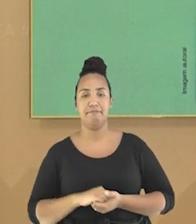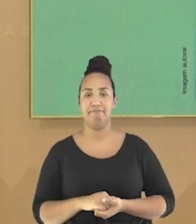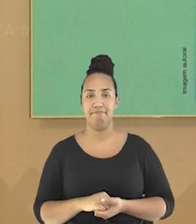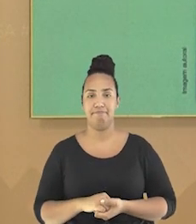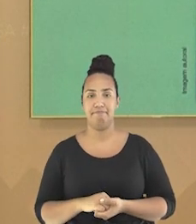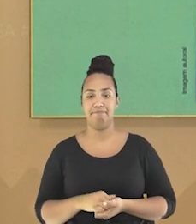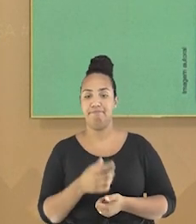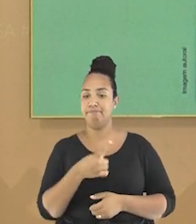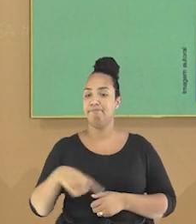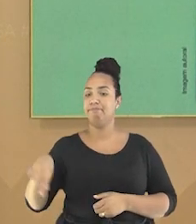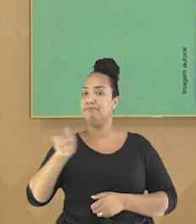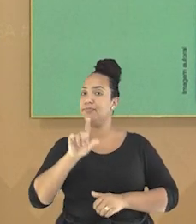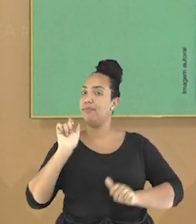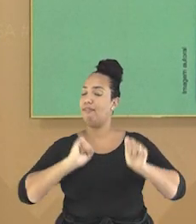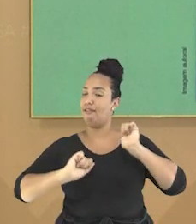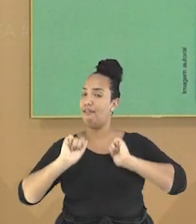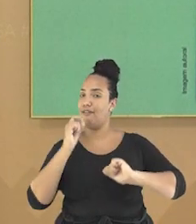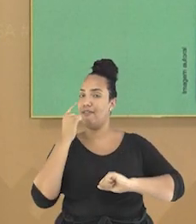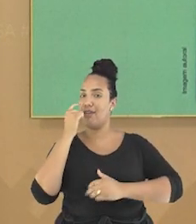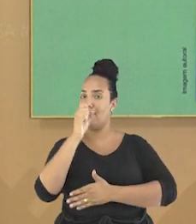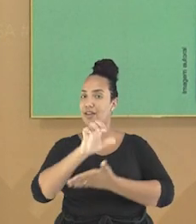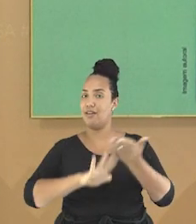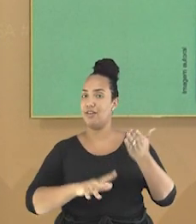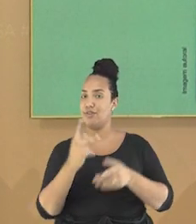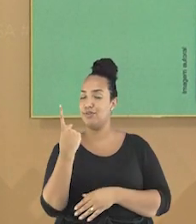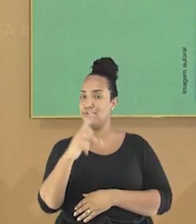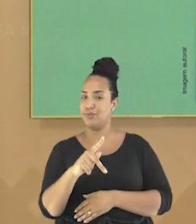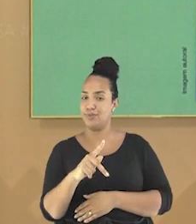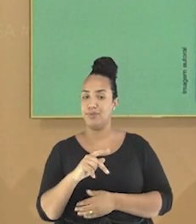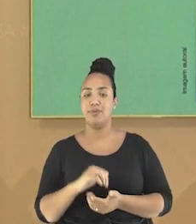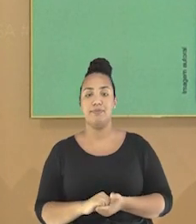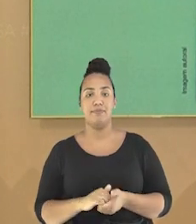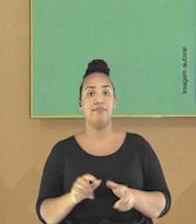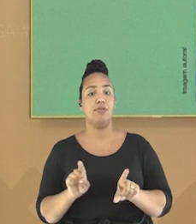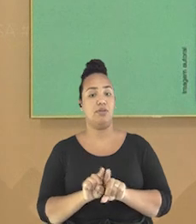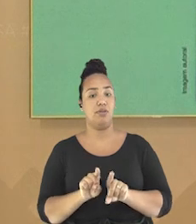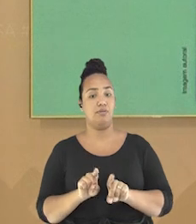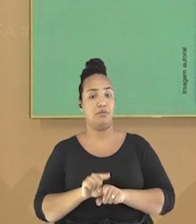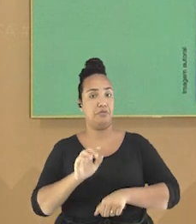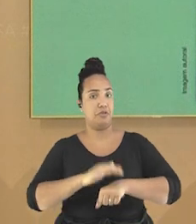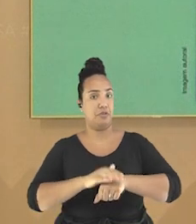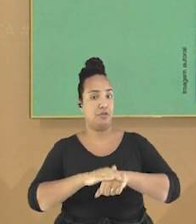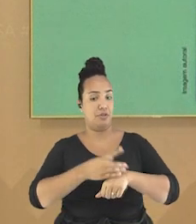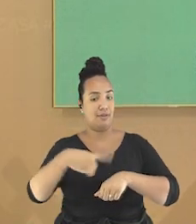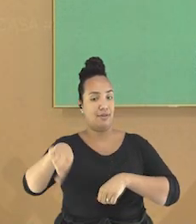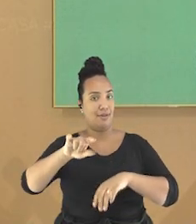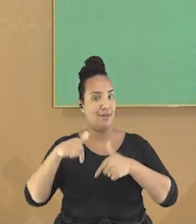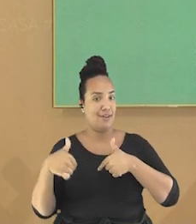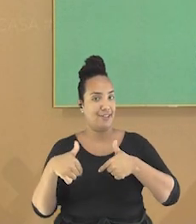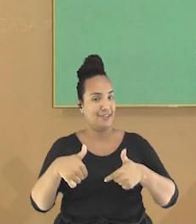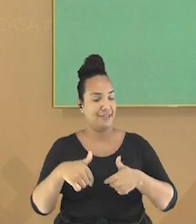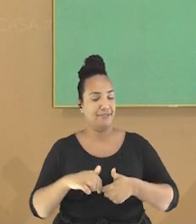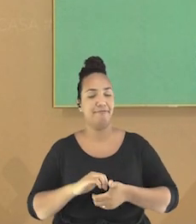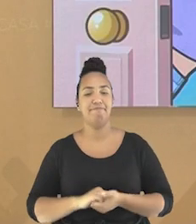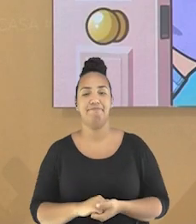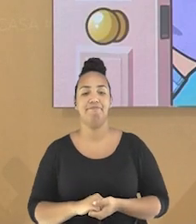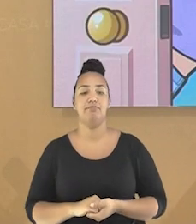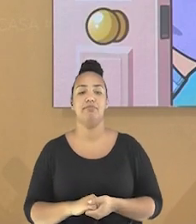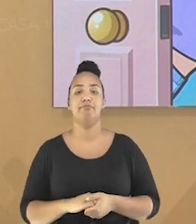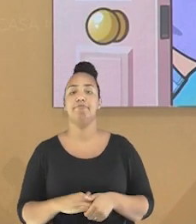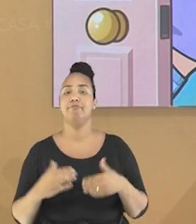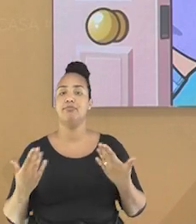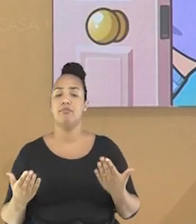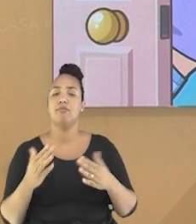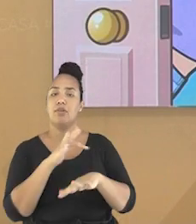10143. Estamos ansiosos para receber a sua atividade e ver os seus dons manuais. E você conhece